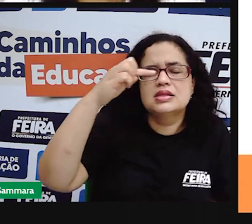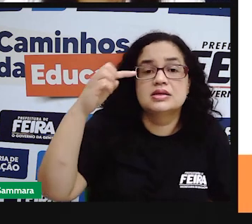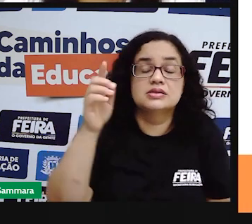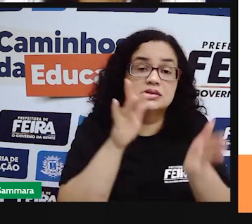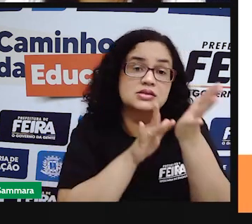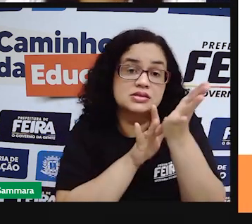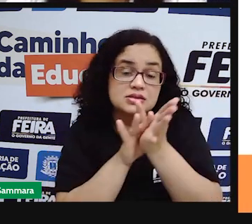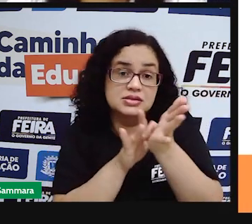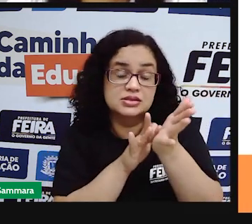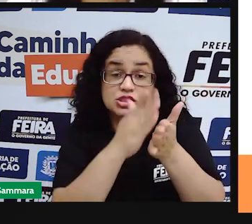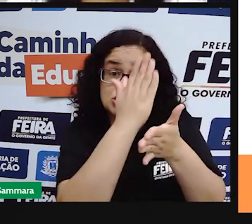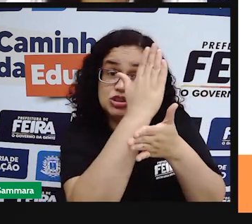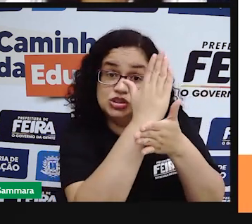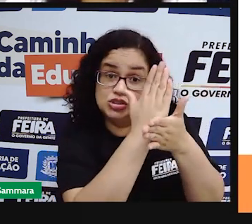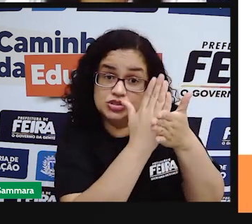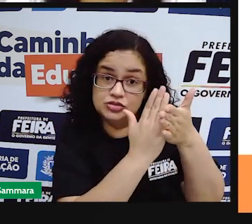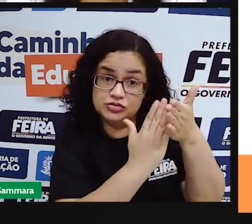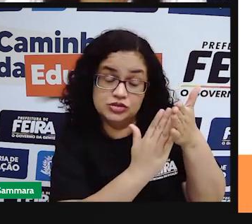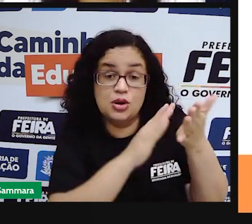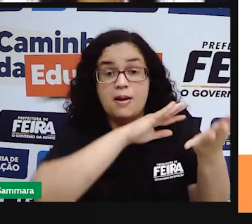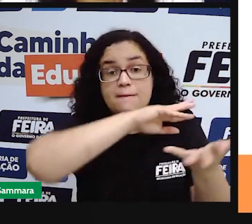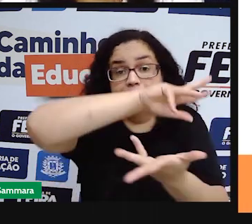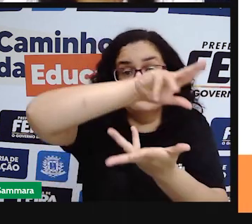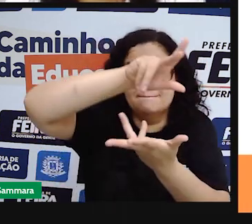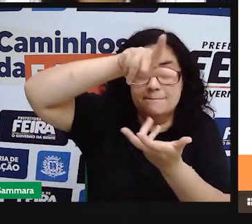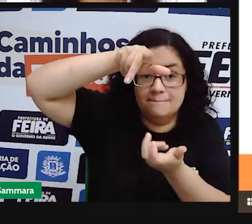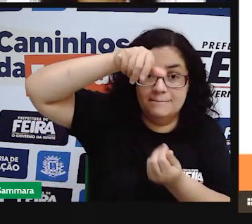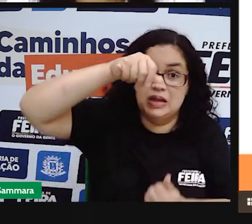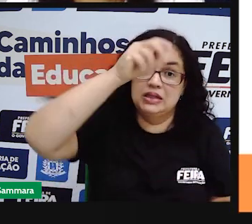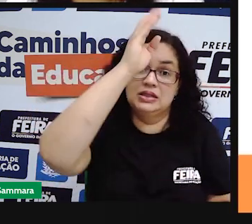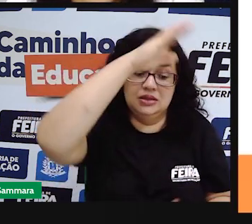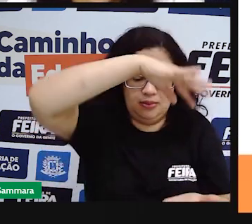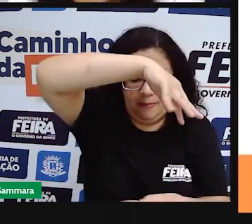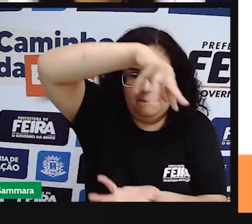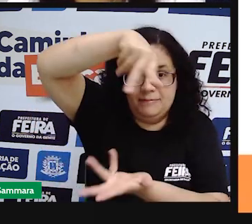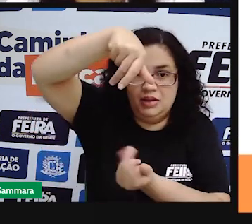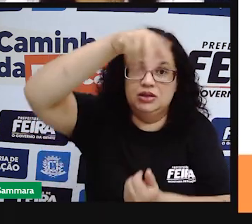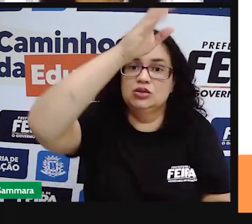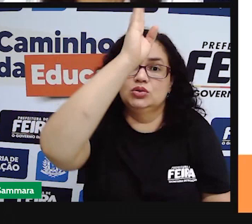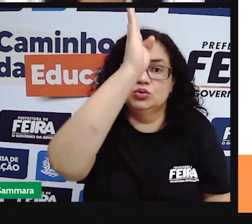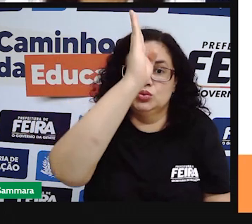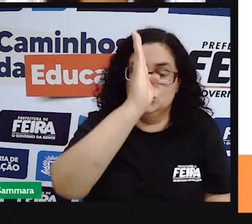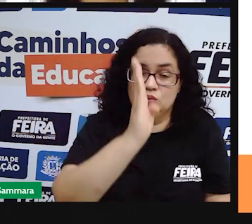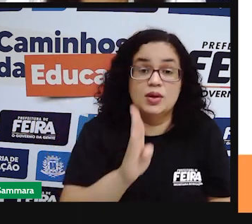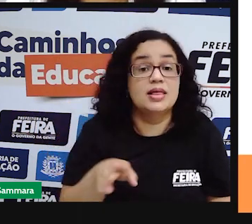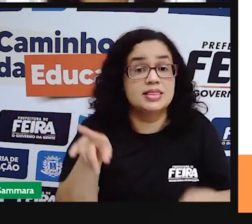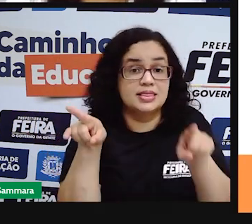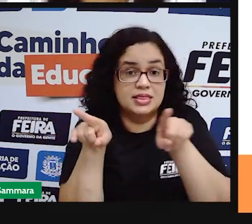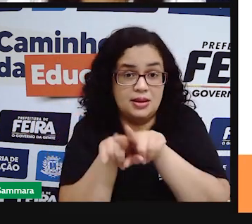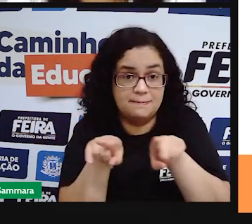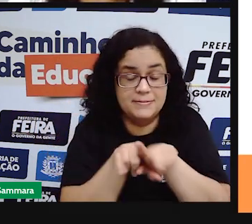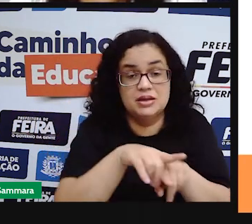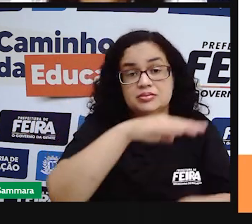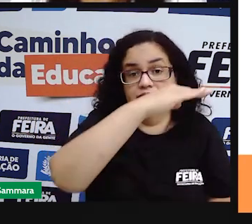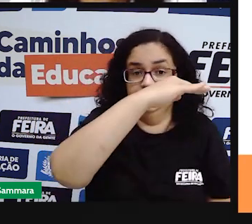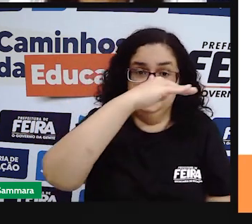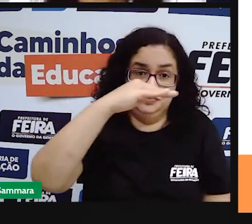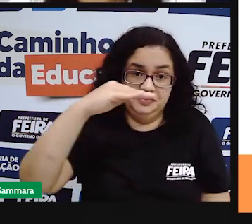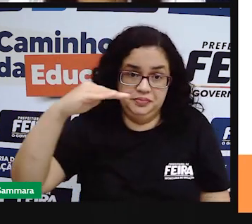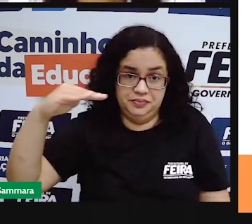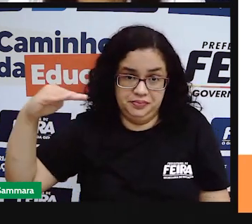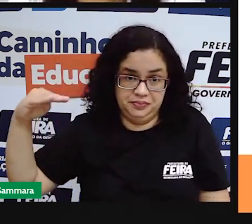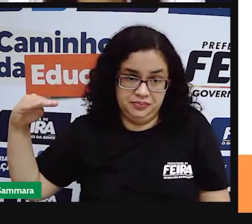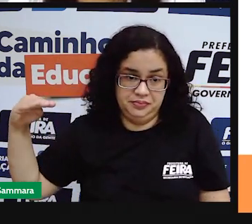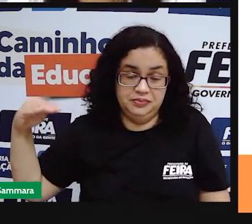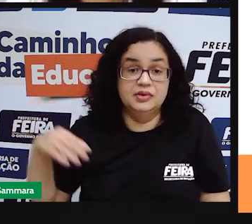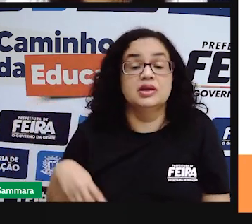elas dividem aí o planeta ao meio, tanto na forma horizontal, quanto também na forma vertical. E aí a